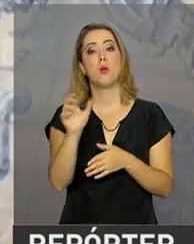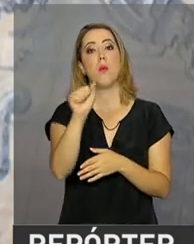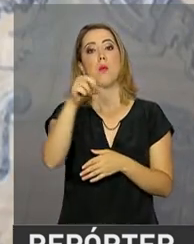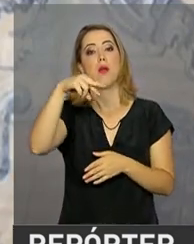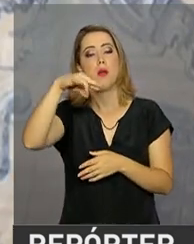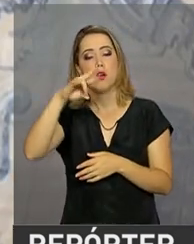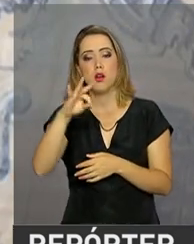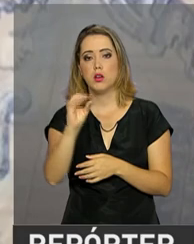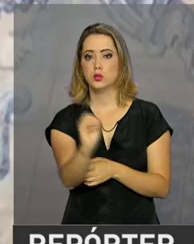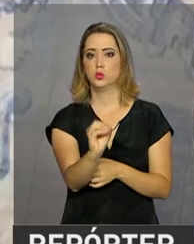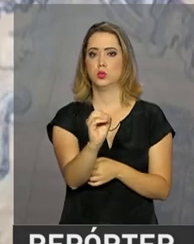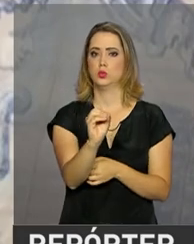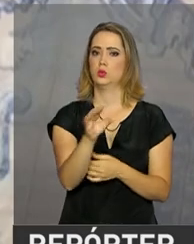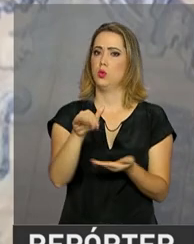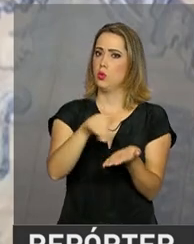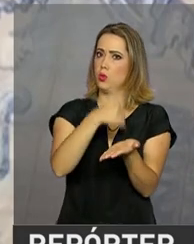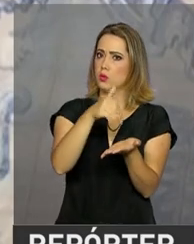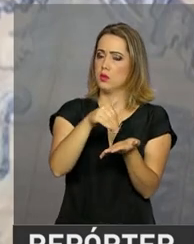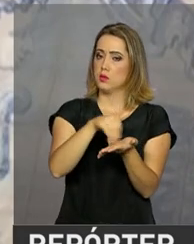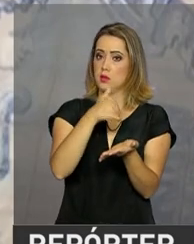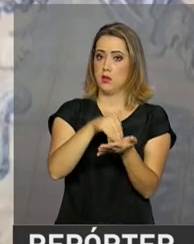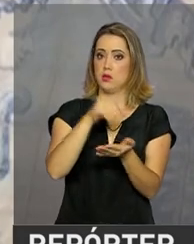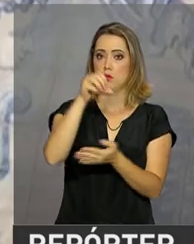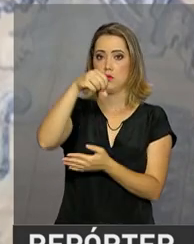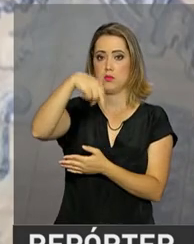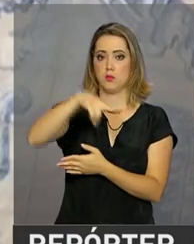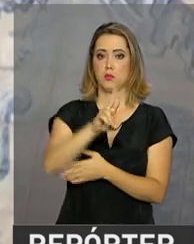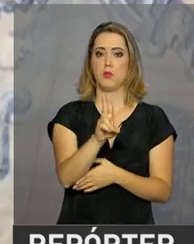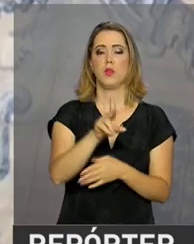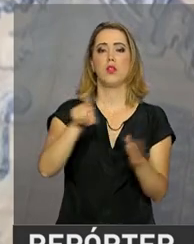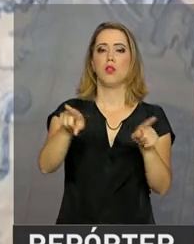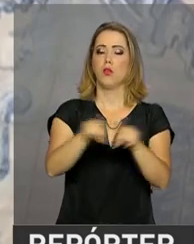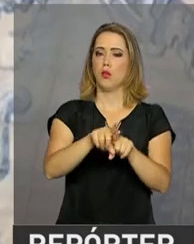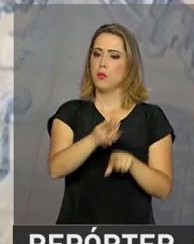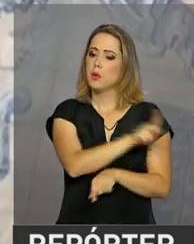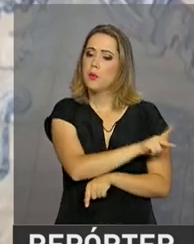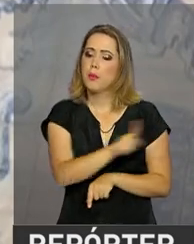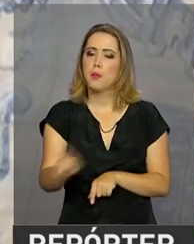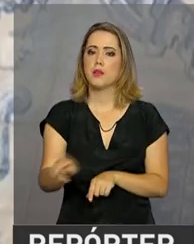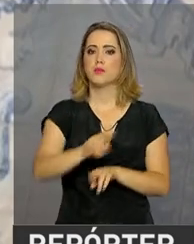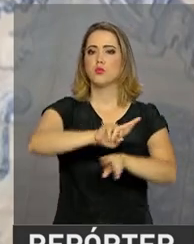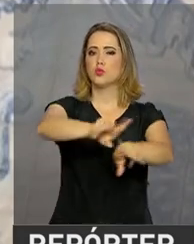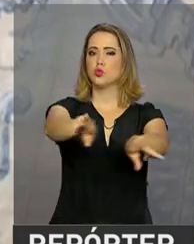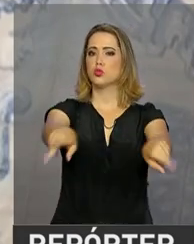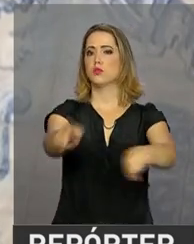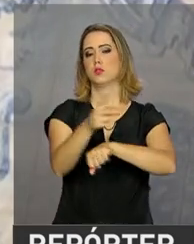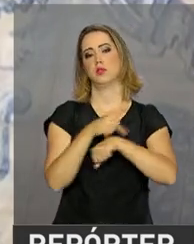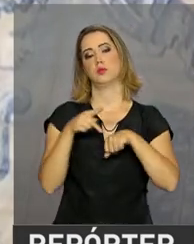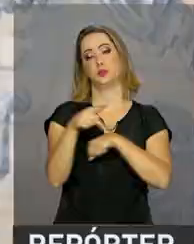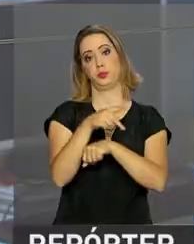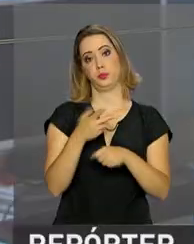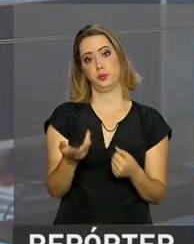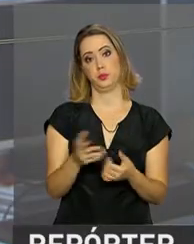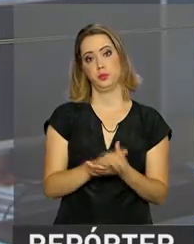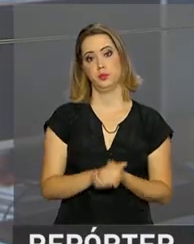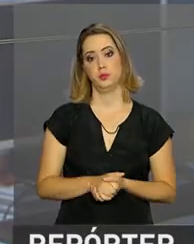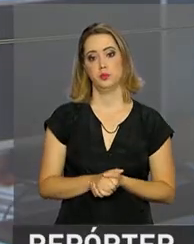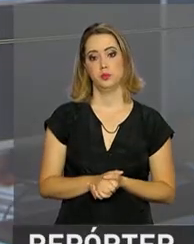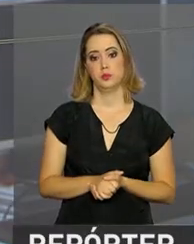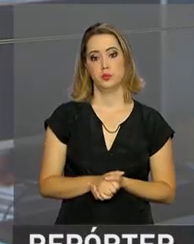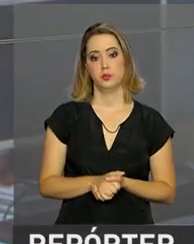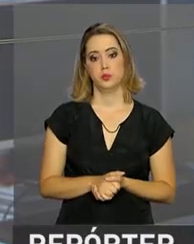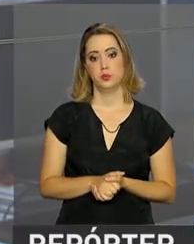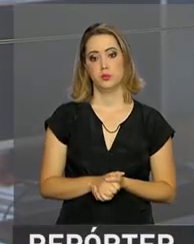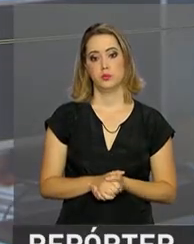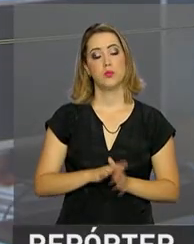secretário geral da ONU além de chefes de estado de outros países como como o Brasil a Índia e Cabo Verde